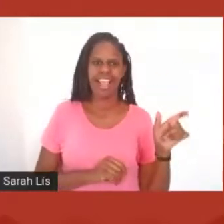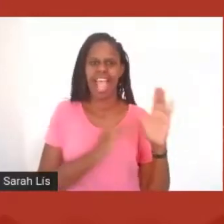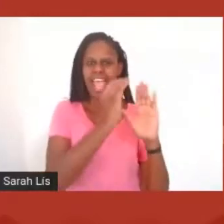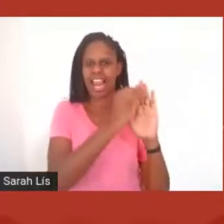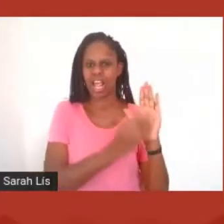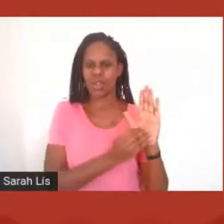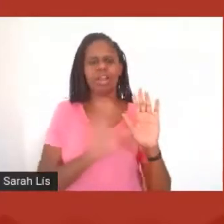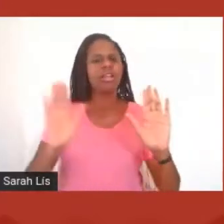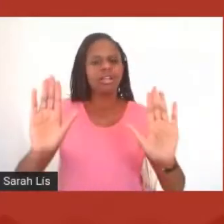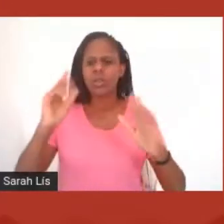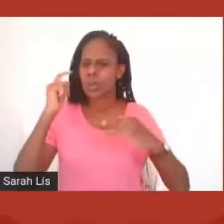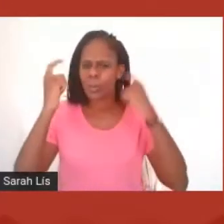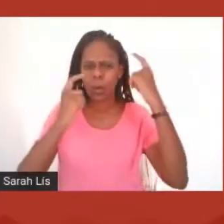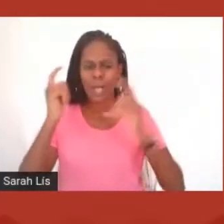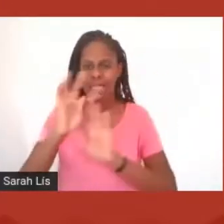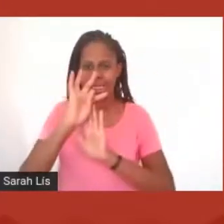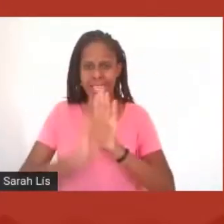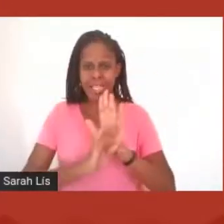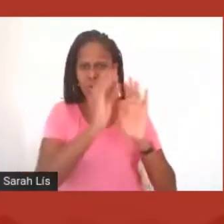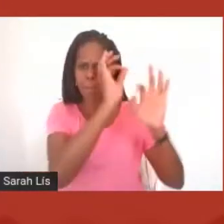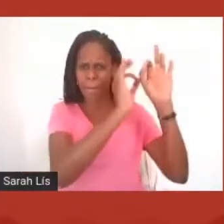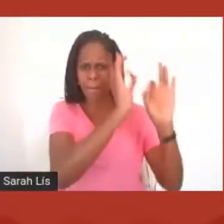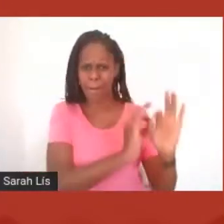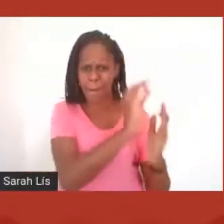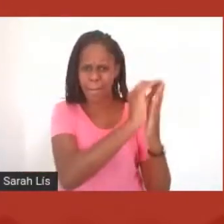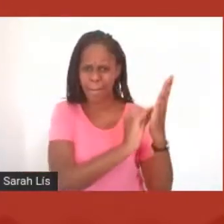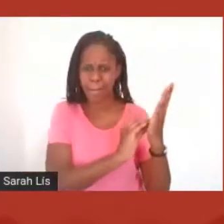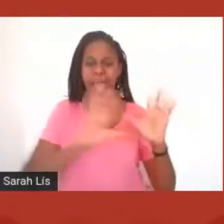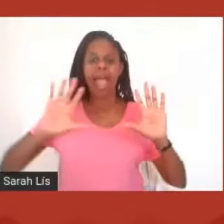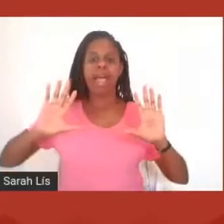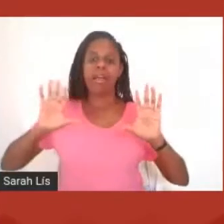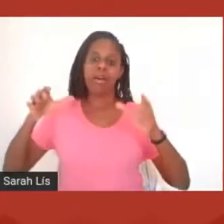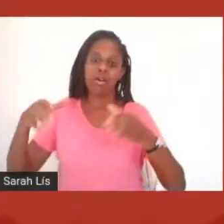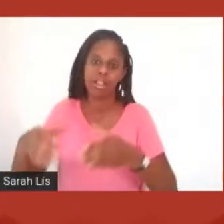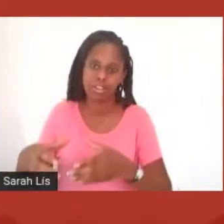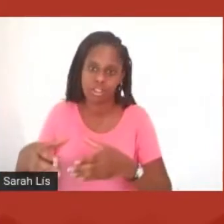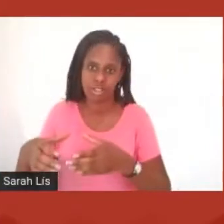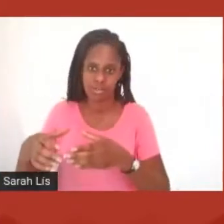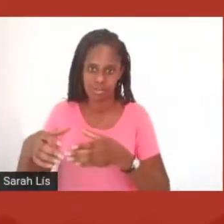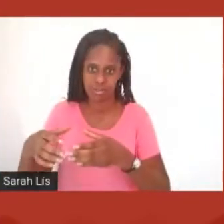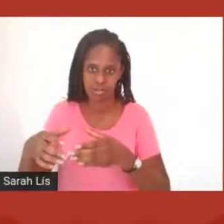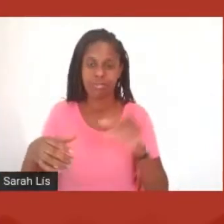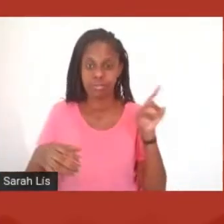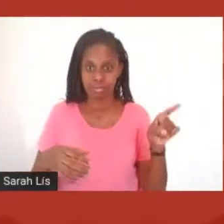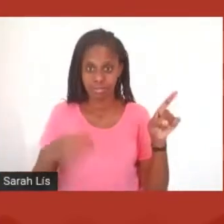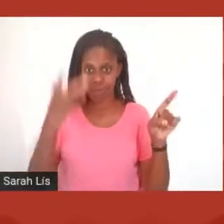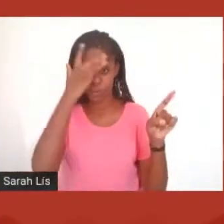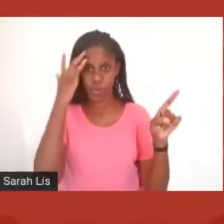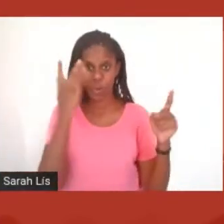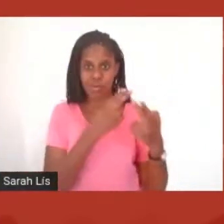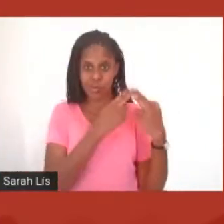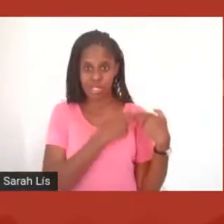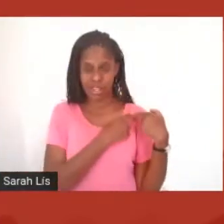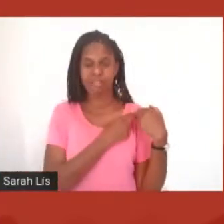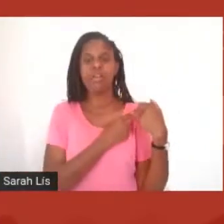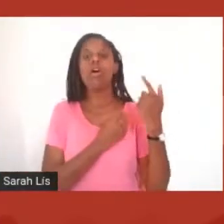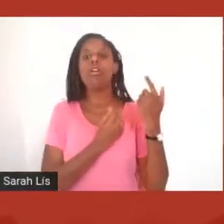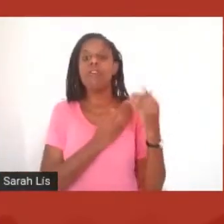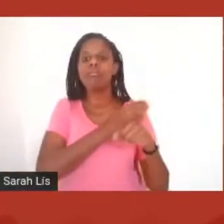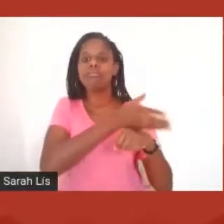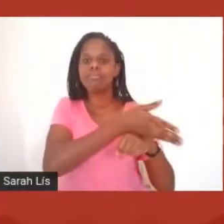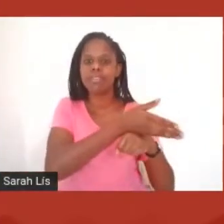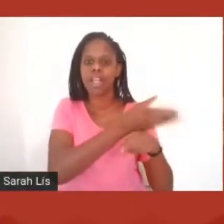construção dos textos é de forma coletiva, tá? E a pessoa só vai entrar no formulário, ou ela vai organizar melhor o Jamboard, é só